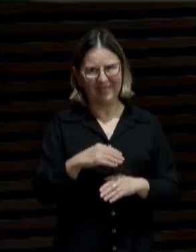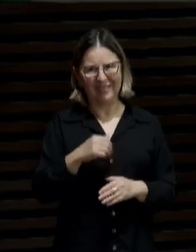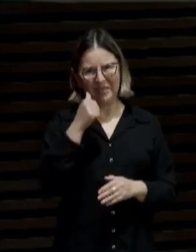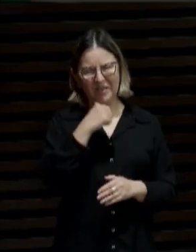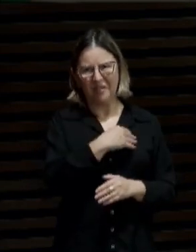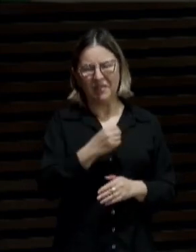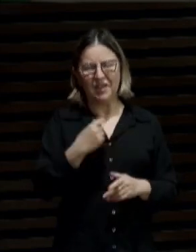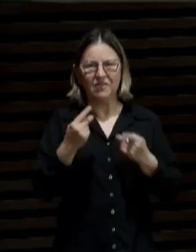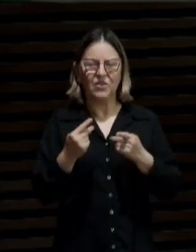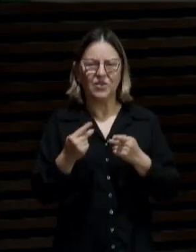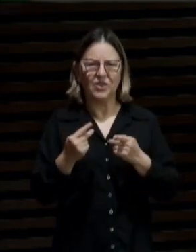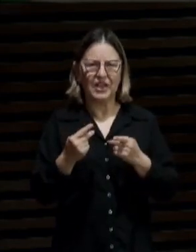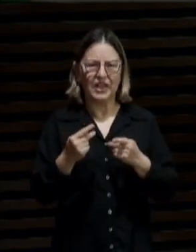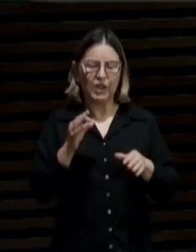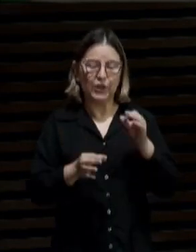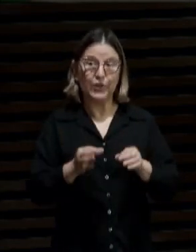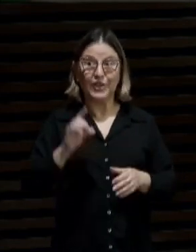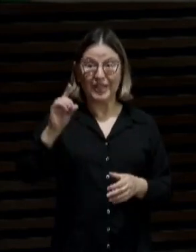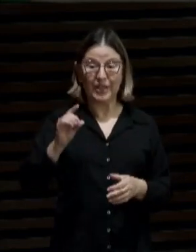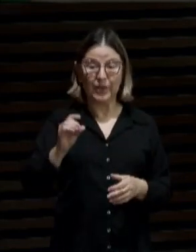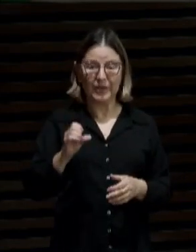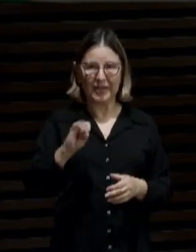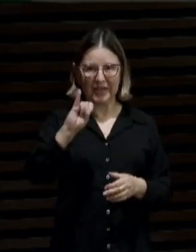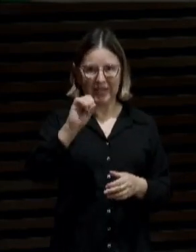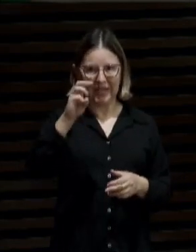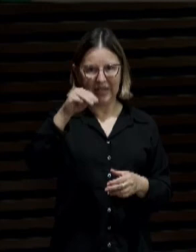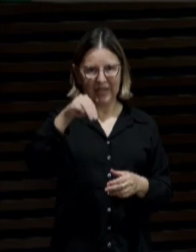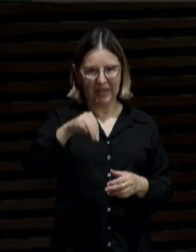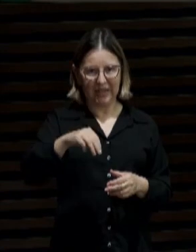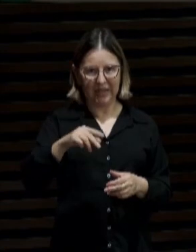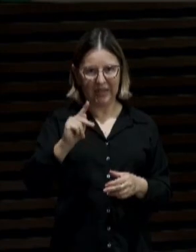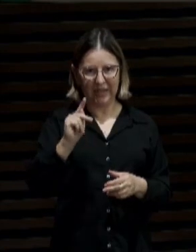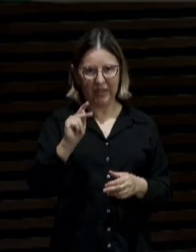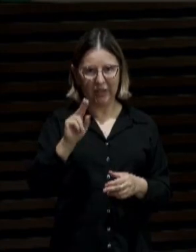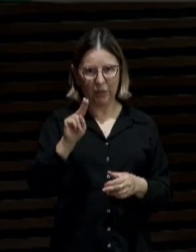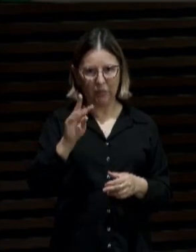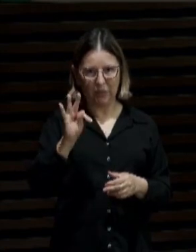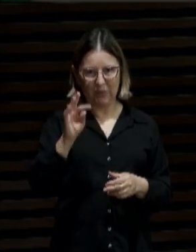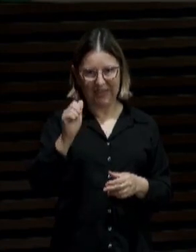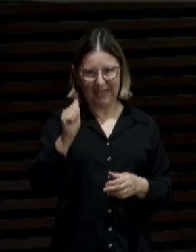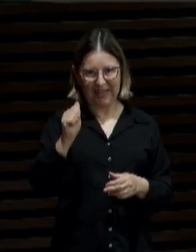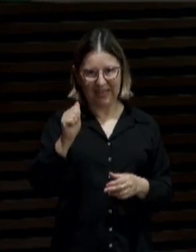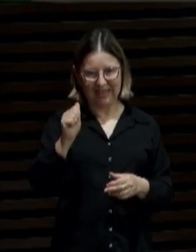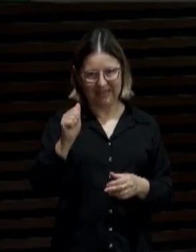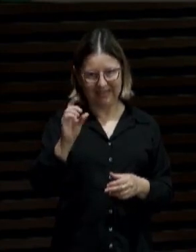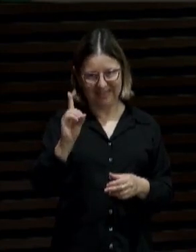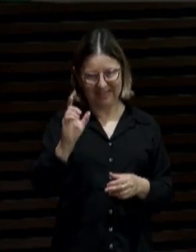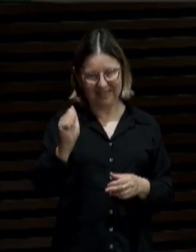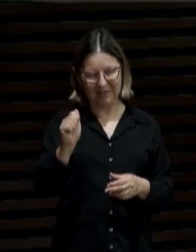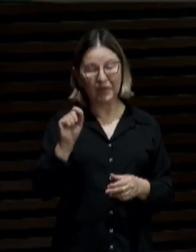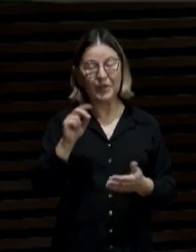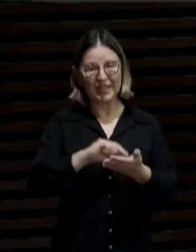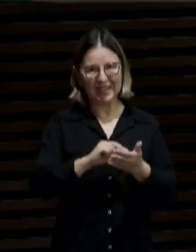significa imputado? É o oposto de amputado. Se amputar, você corta. Imputar,